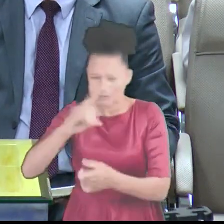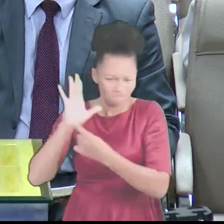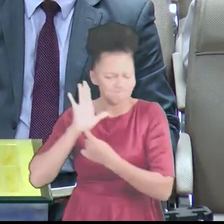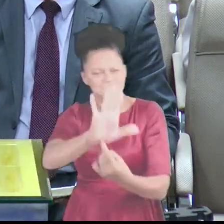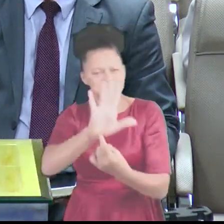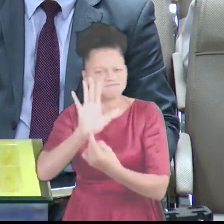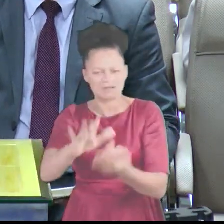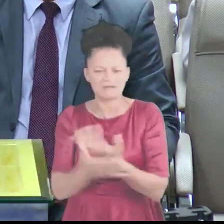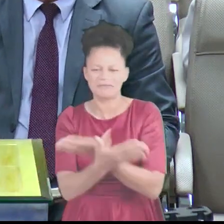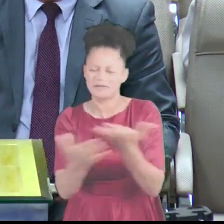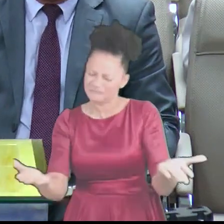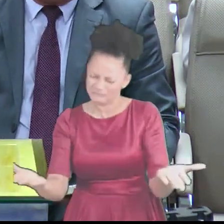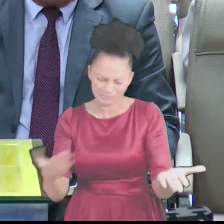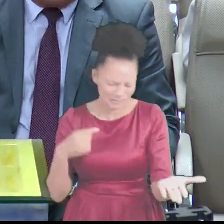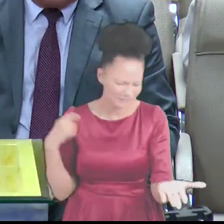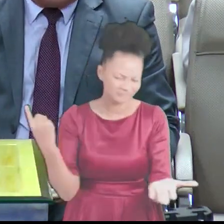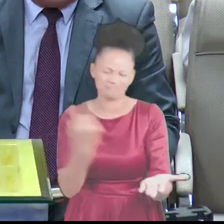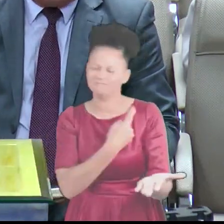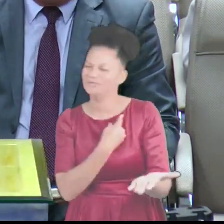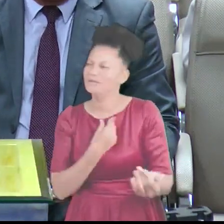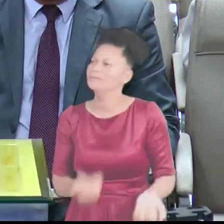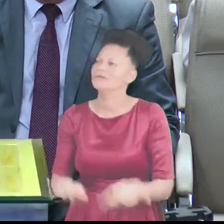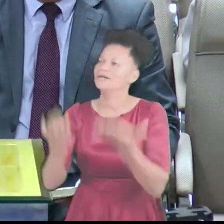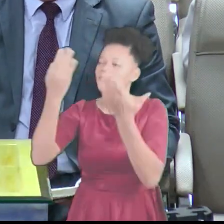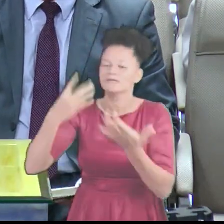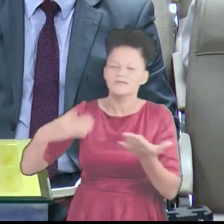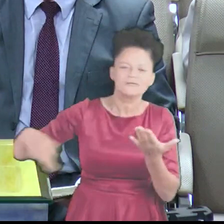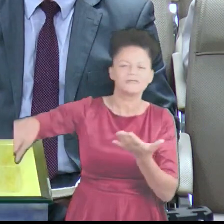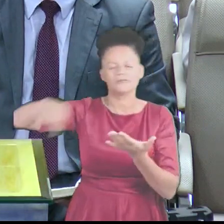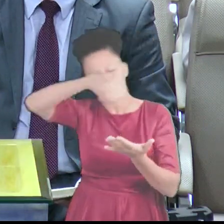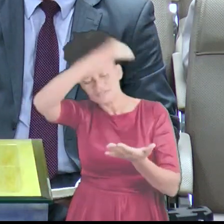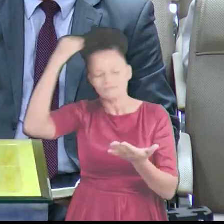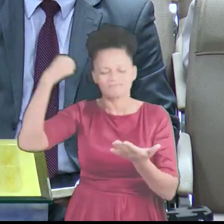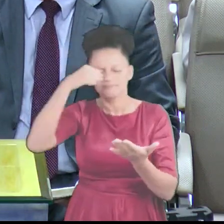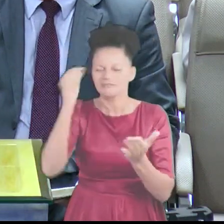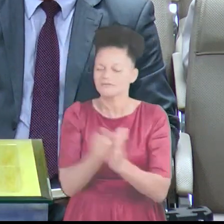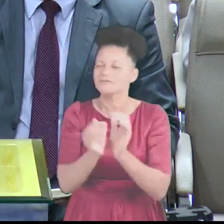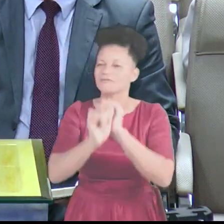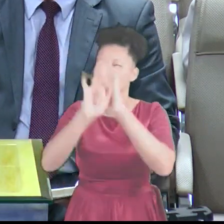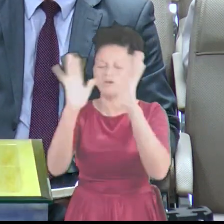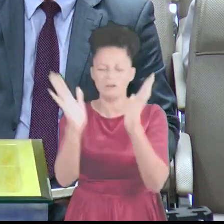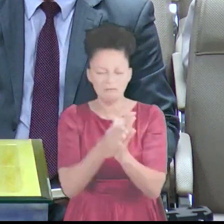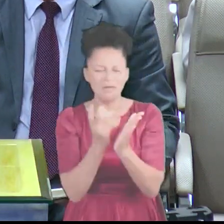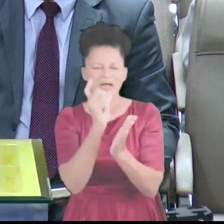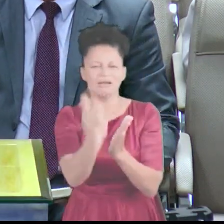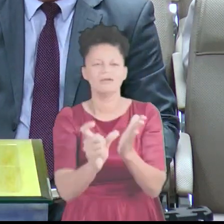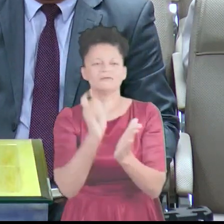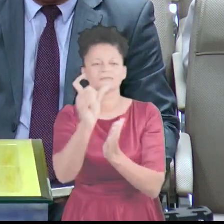noite para nós, através da sua santa e gloriosa palavra.